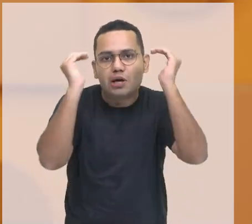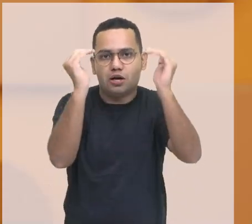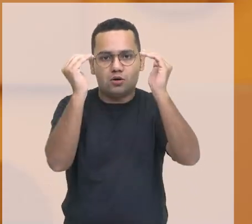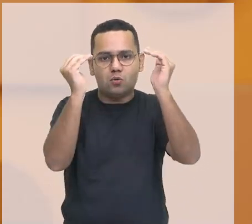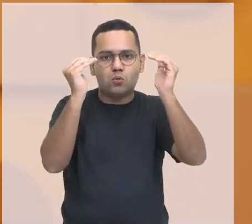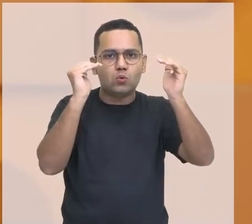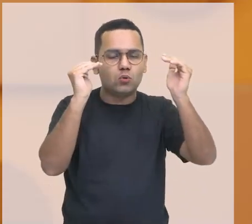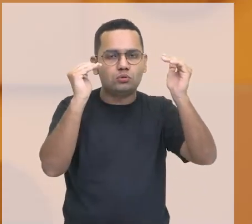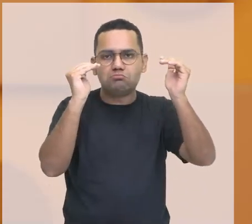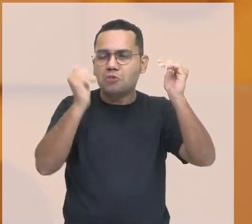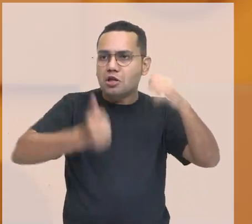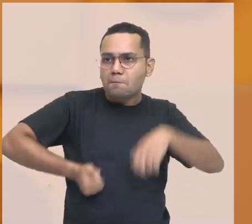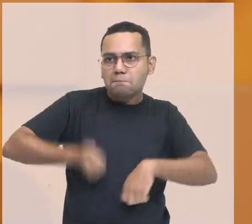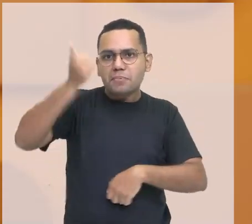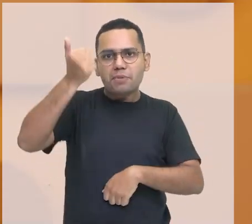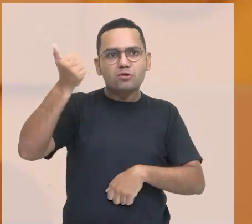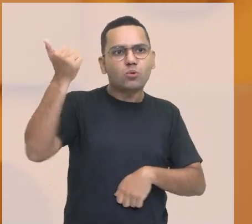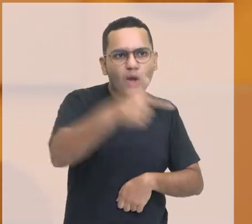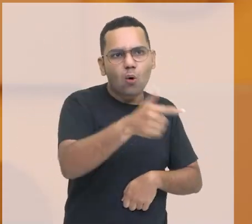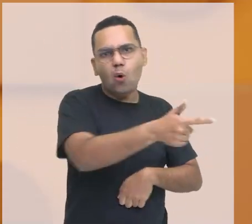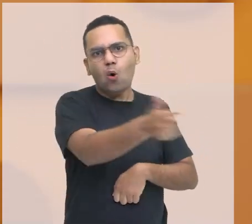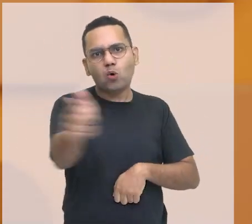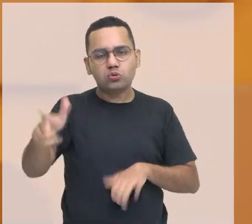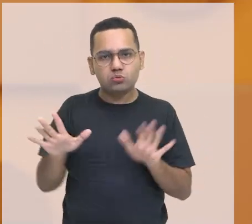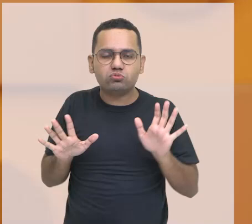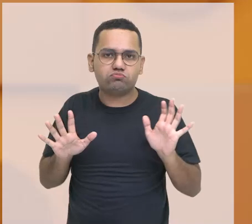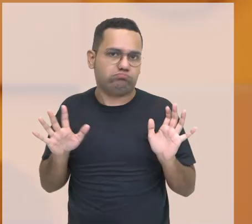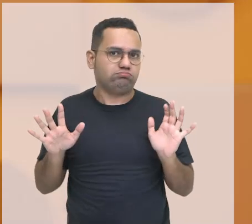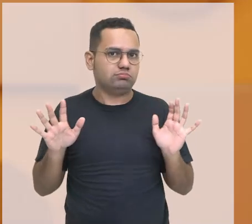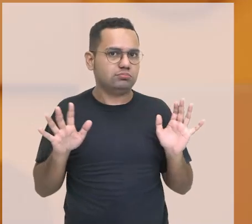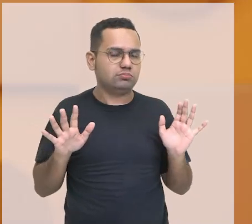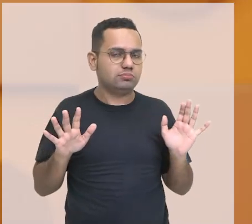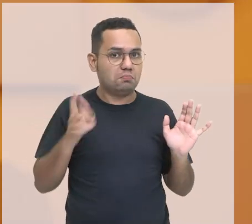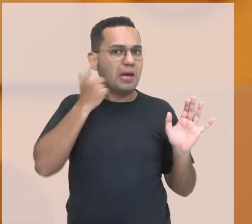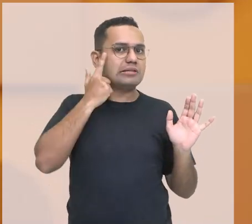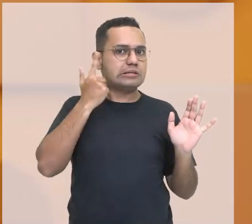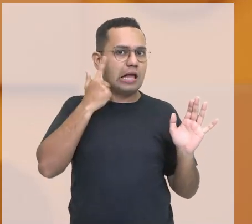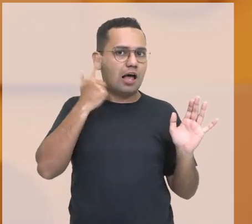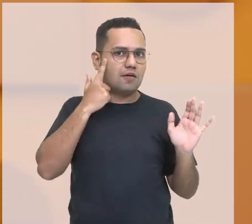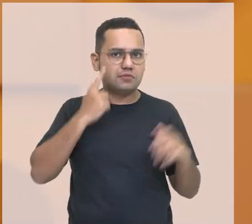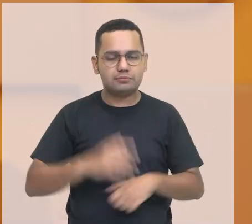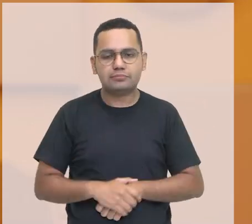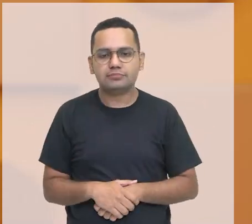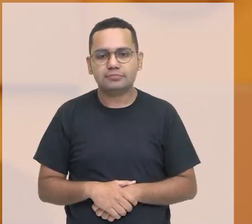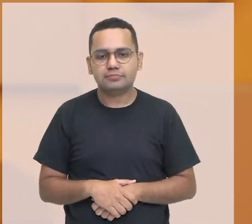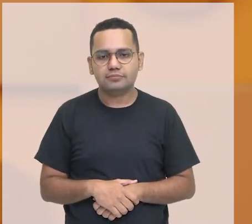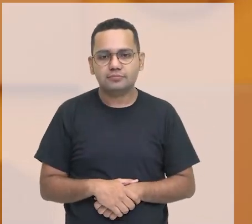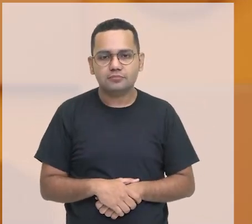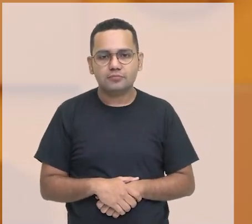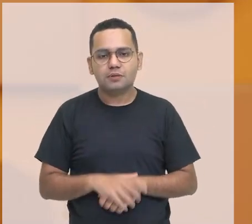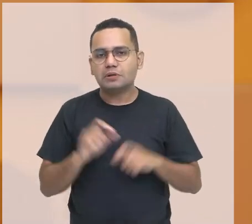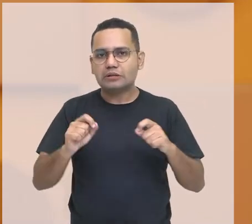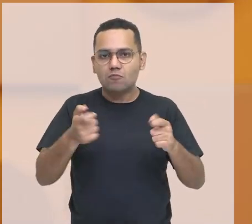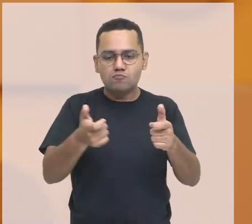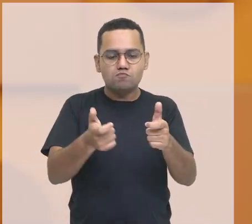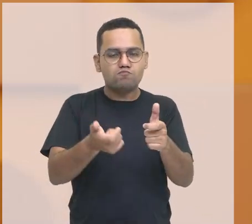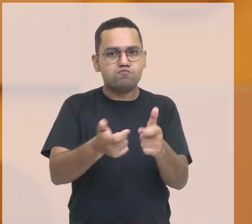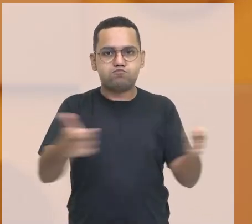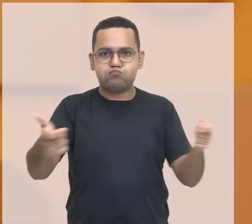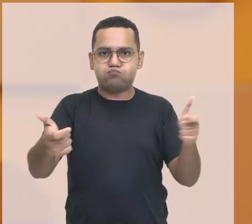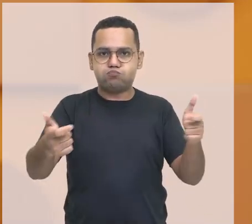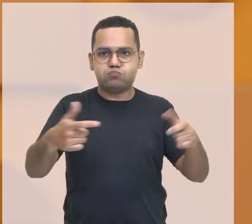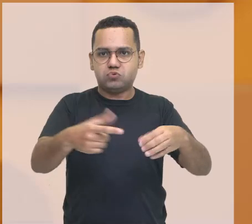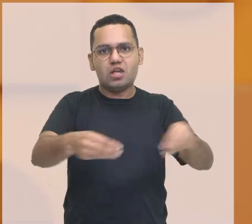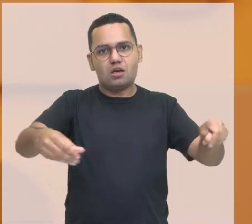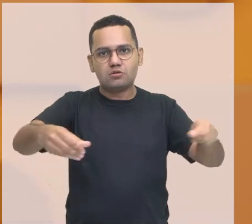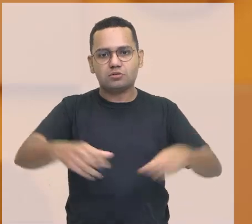superior aos demais. Então a gente vê que o Hitler tinha a ideia da necessidade de um espaço vital. Ele mesmo falava